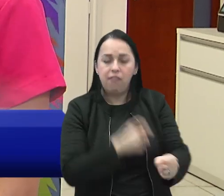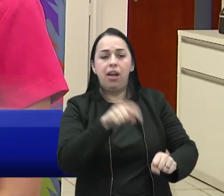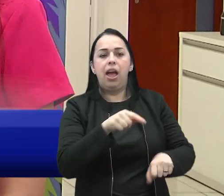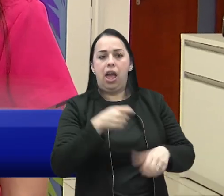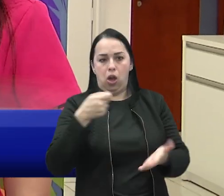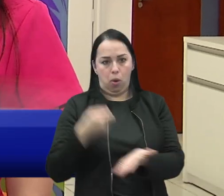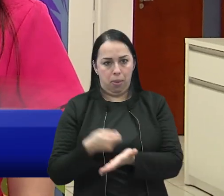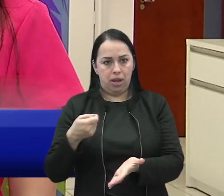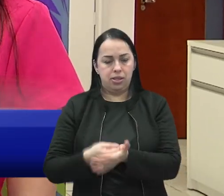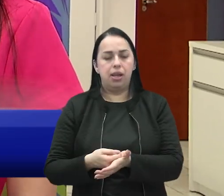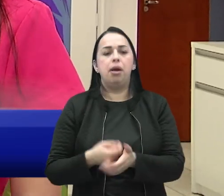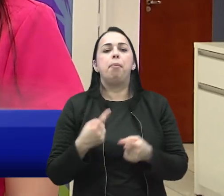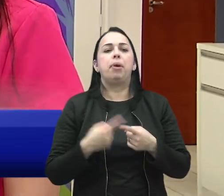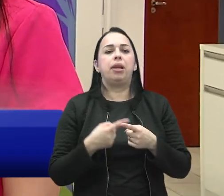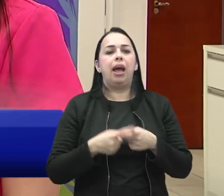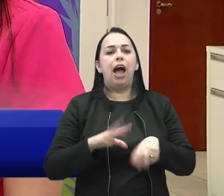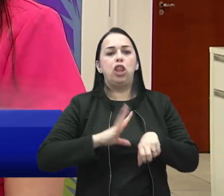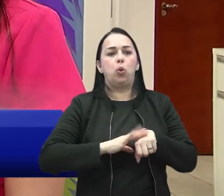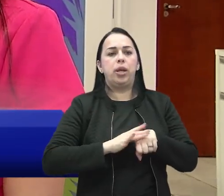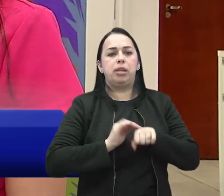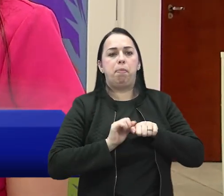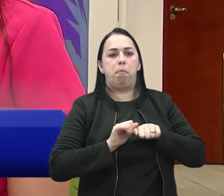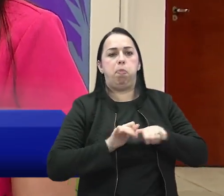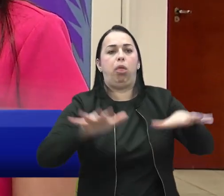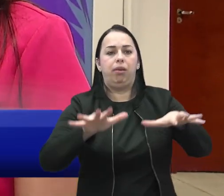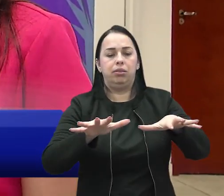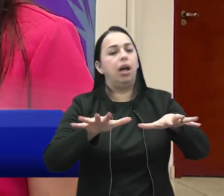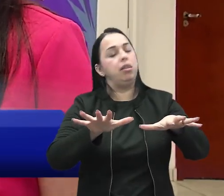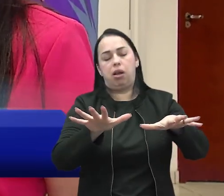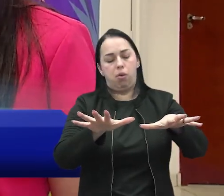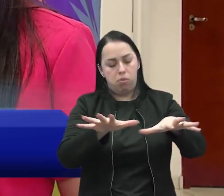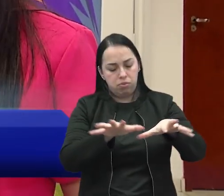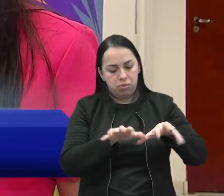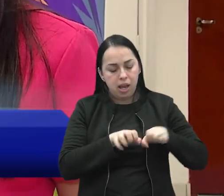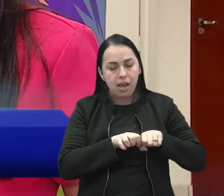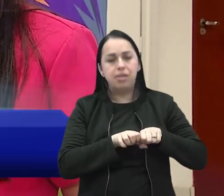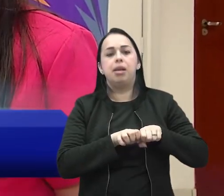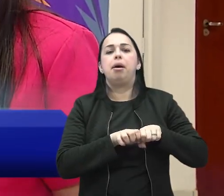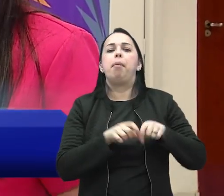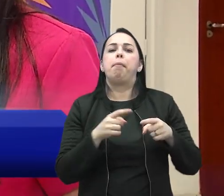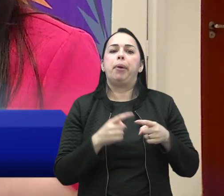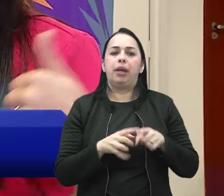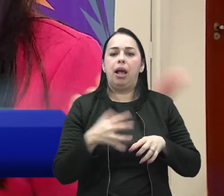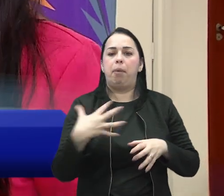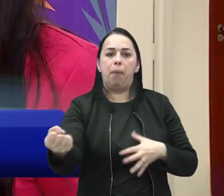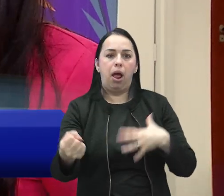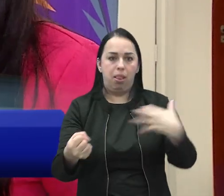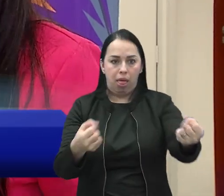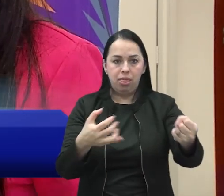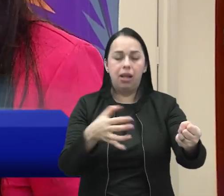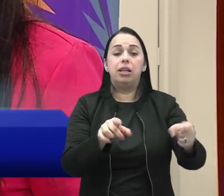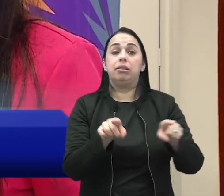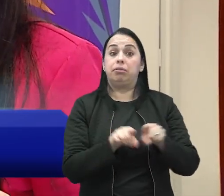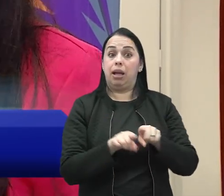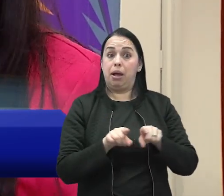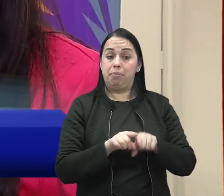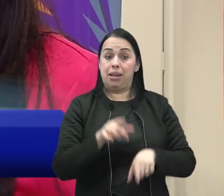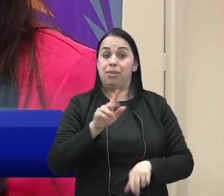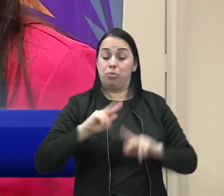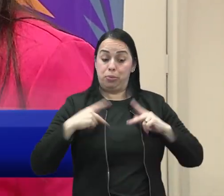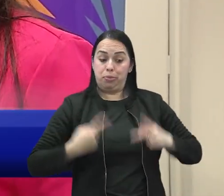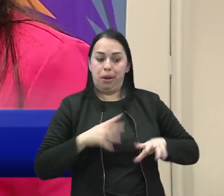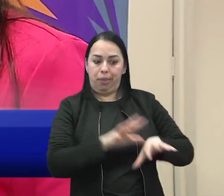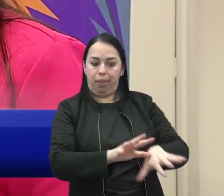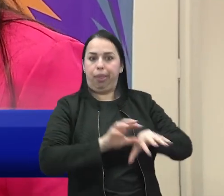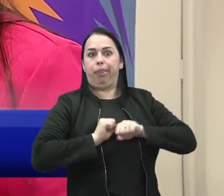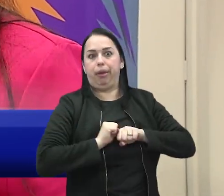Brasil para controle na manutenção da doença. Então, assim, pensando que é uma zoonose, ou seja, uma doença que pode ser transmitida dos